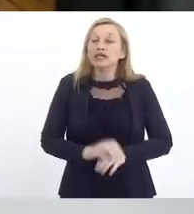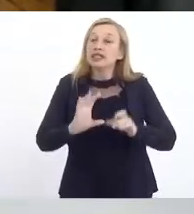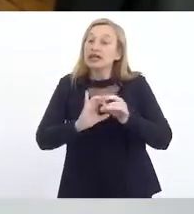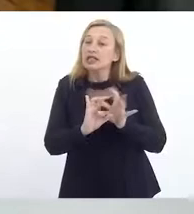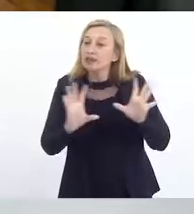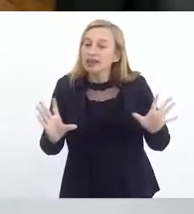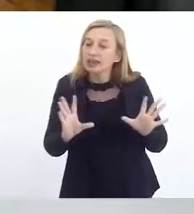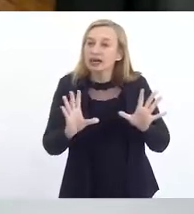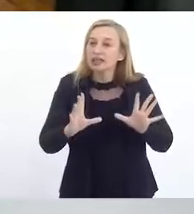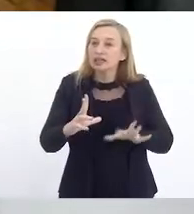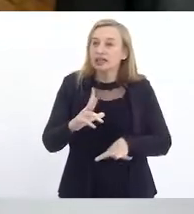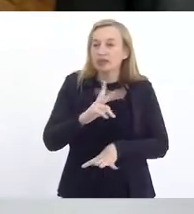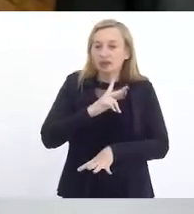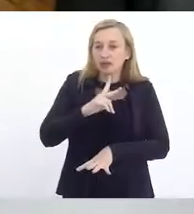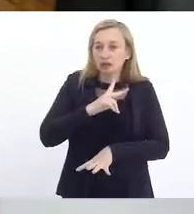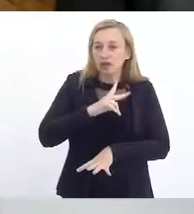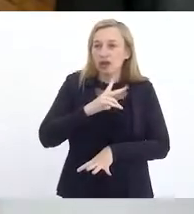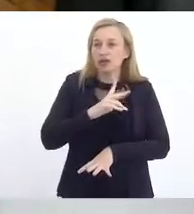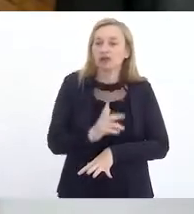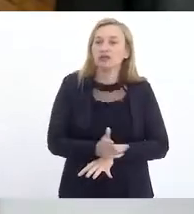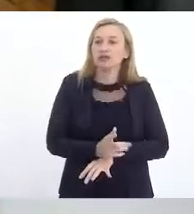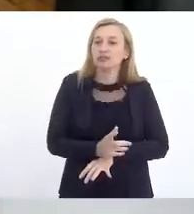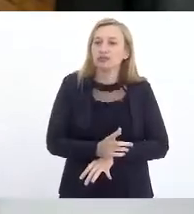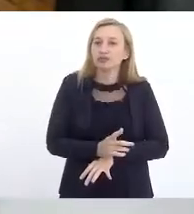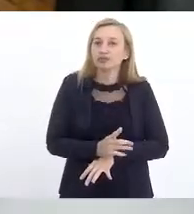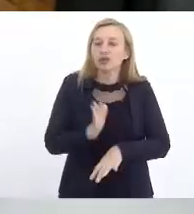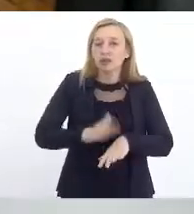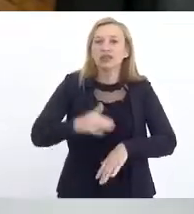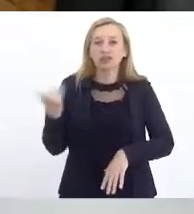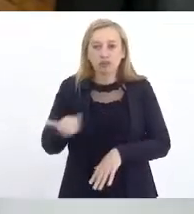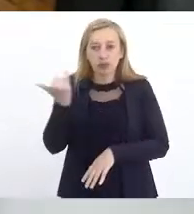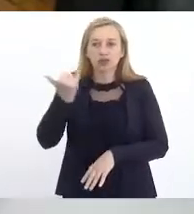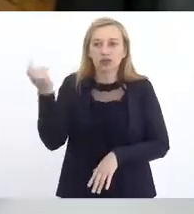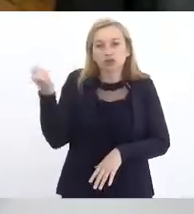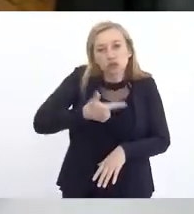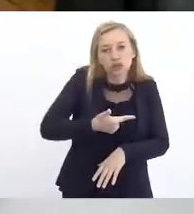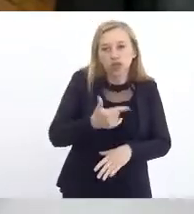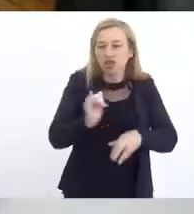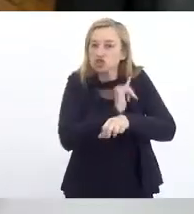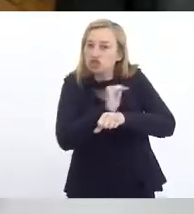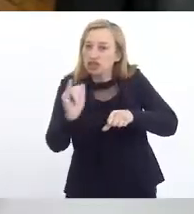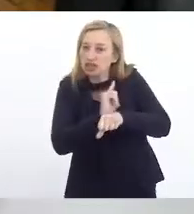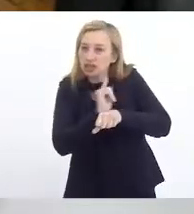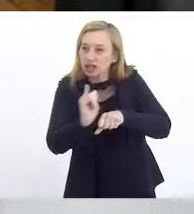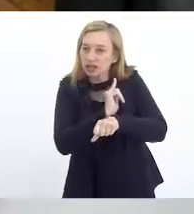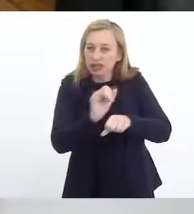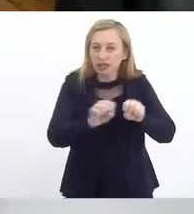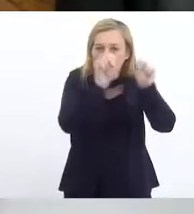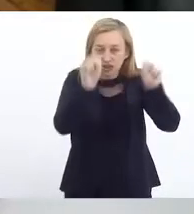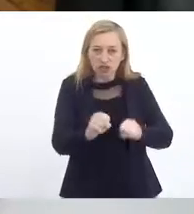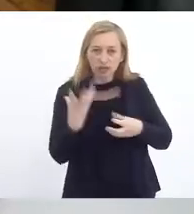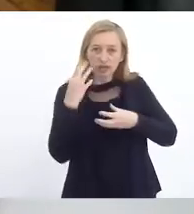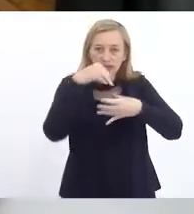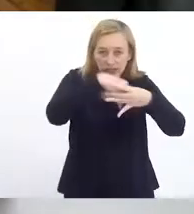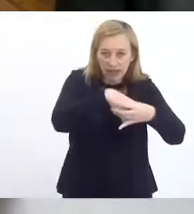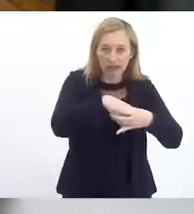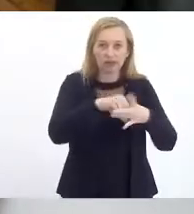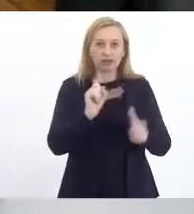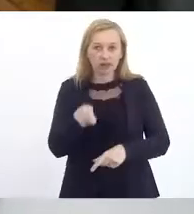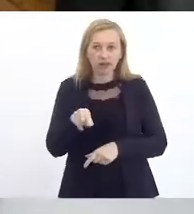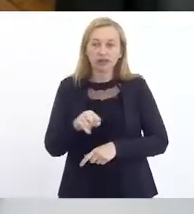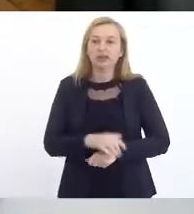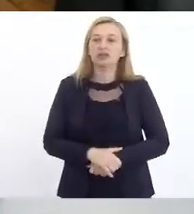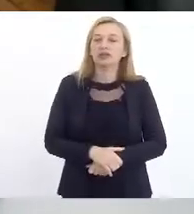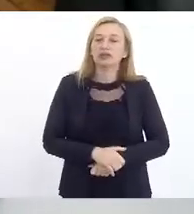liberdade individual e a iniciativa individual fosse mais importante do que uma estratégia sistêmica integrada. Até a